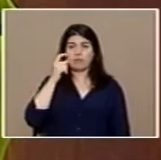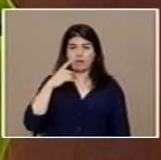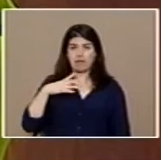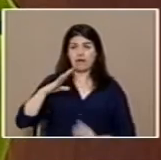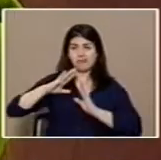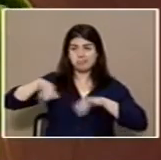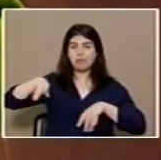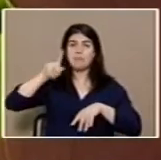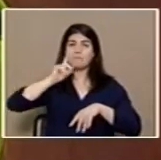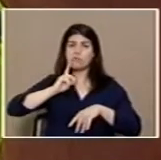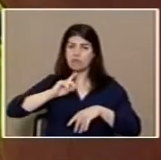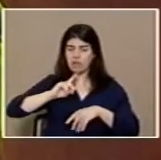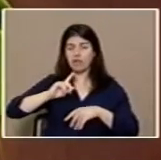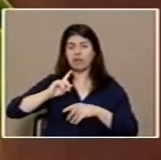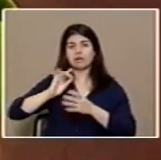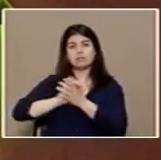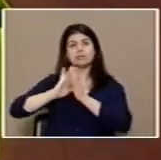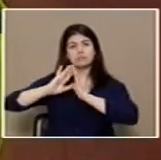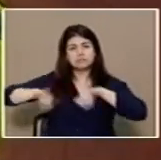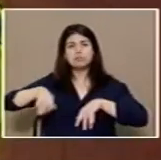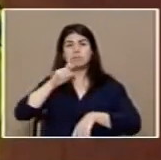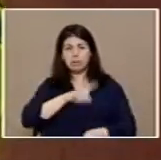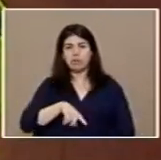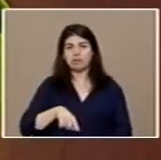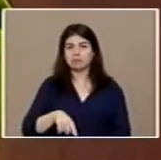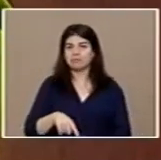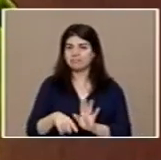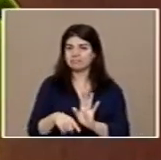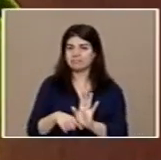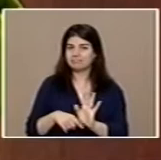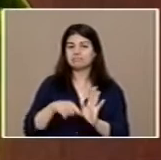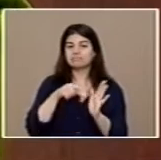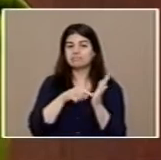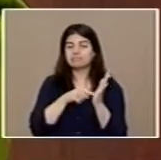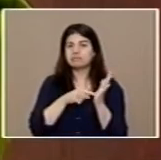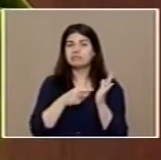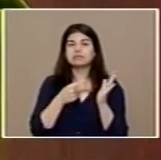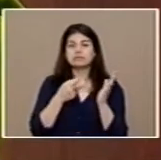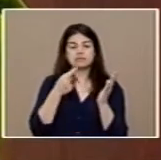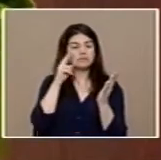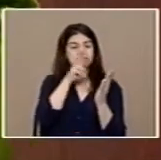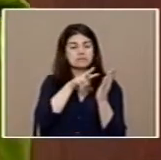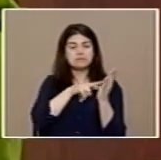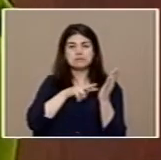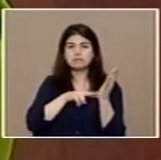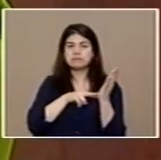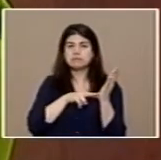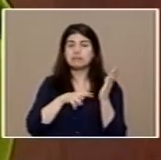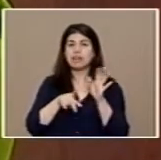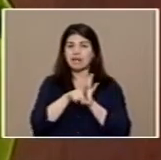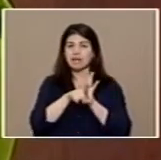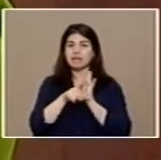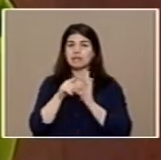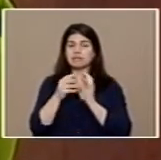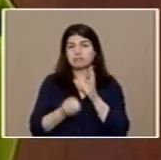repudiar o problema estava na interpretação que se dizia que se dava a razão pela qual Moisés tinha dado